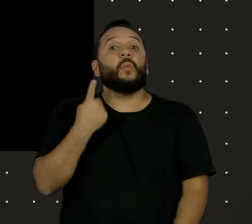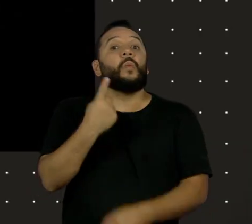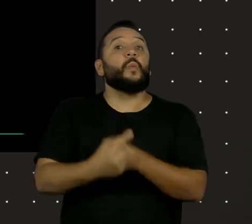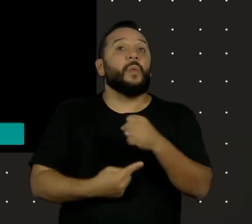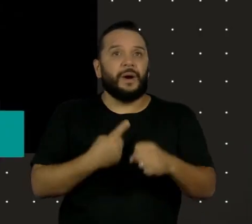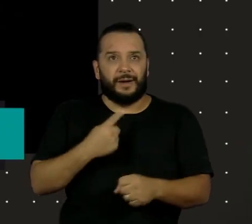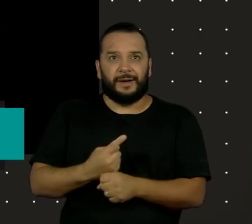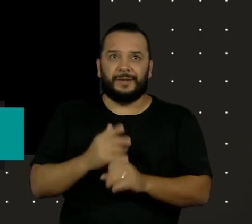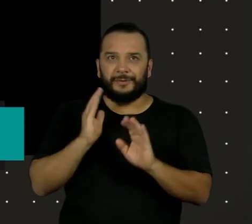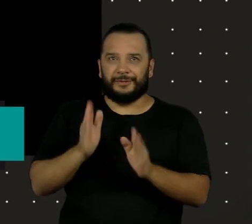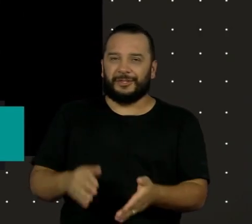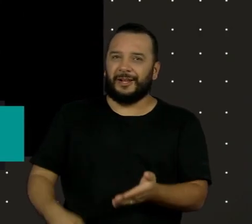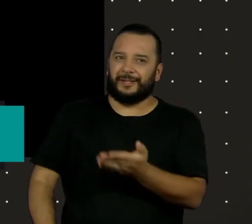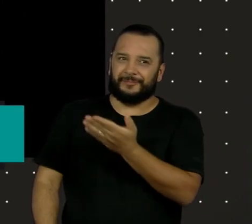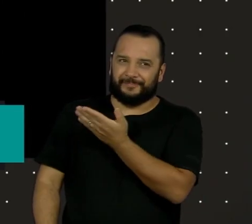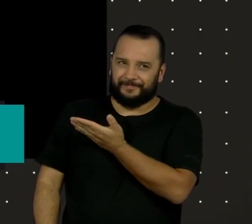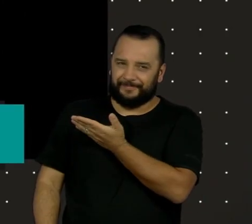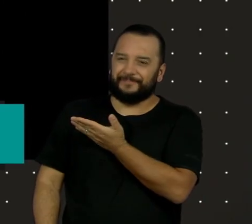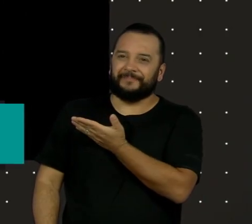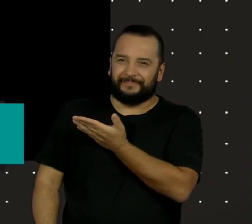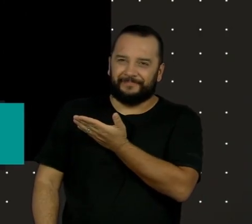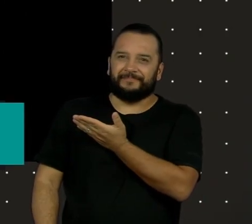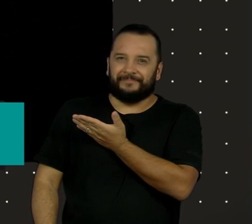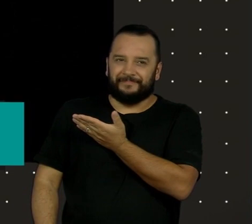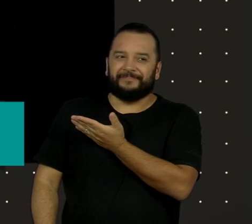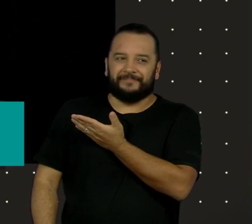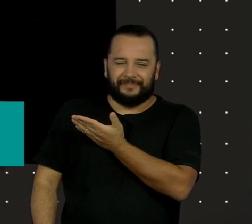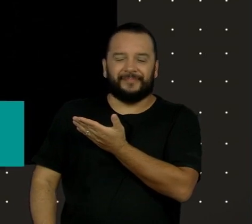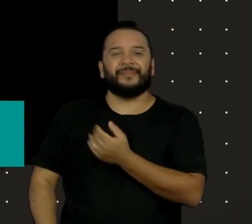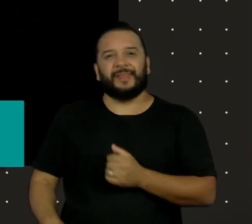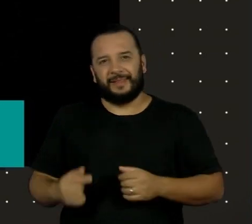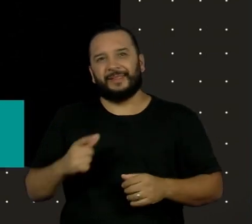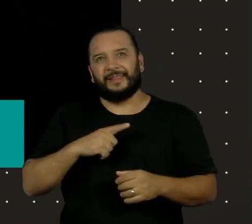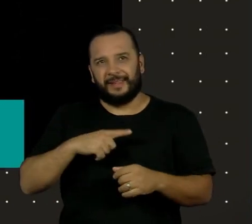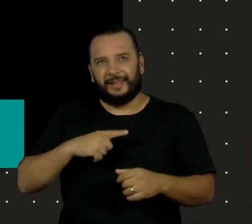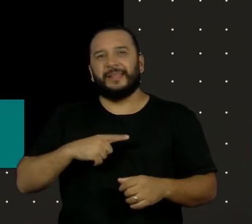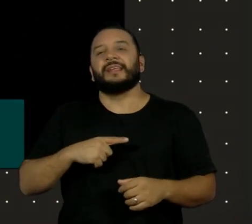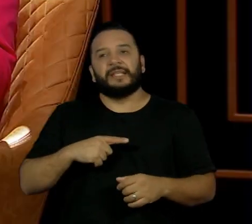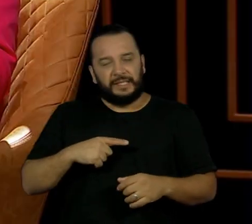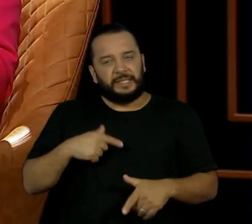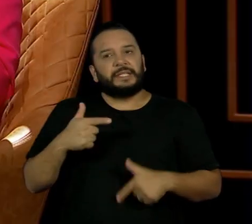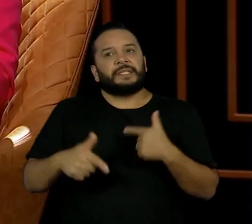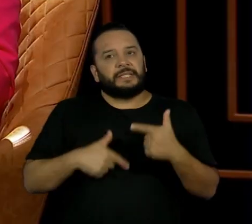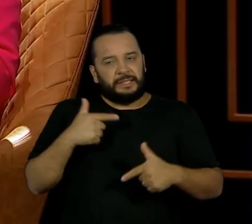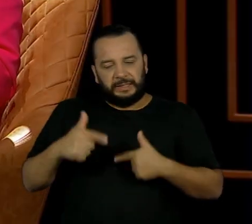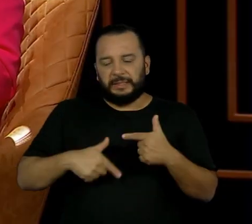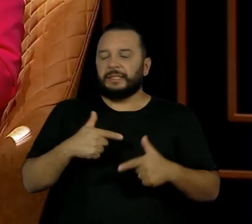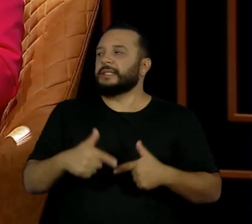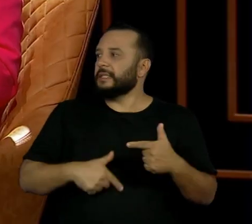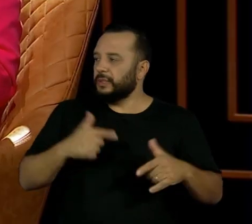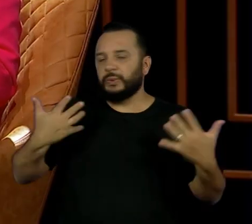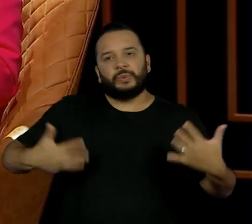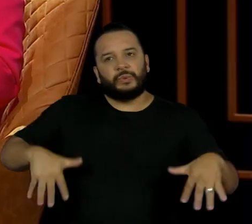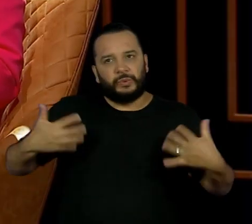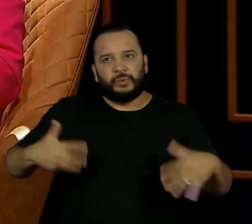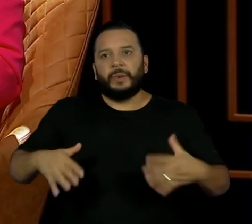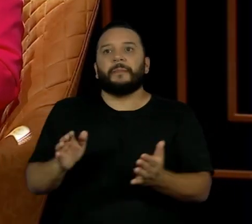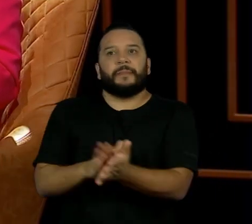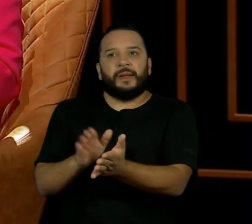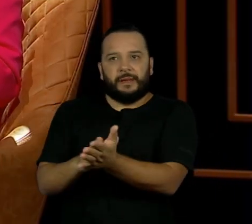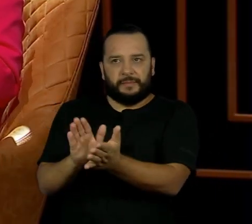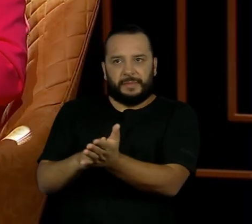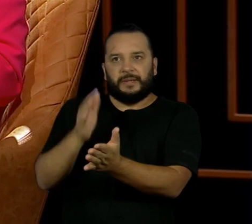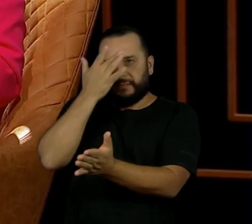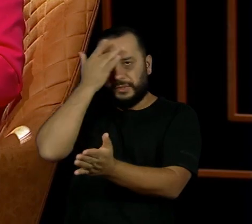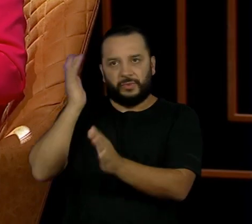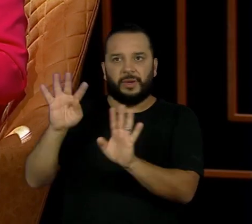cartaz. Foi duro, porque é uma rotina, assim, uma rotina de atleta. Parabéns para quem faz musical,